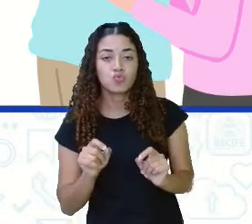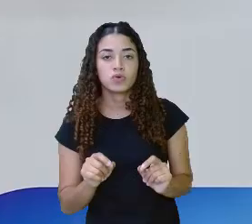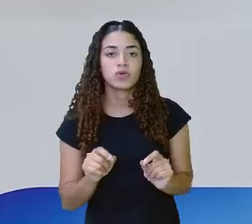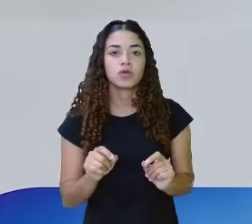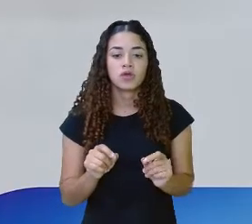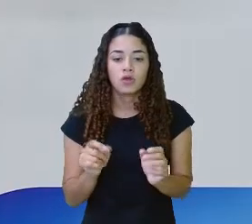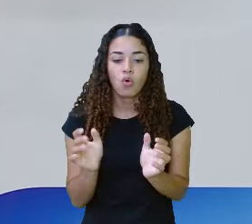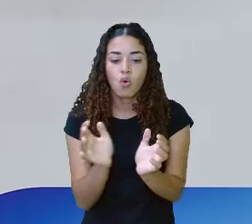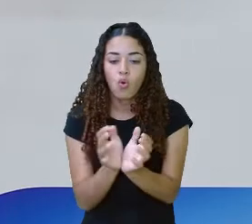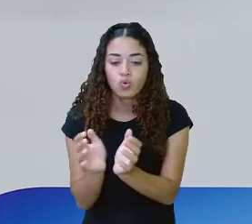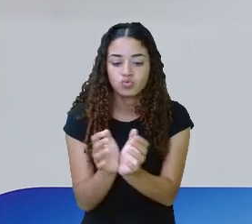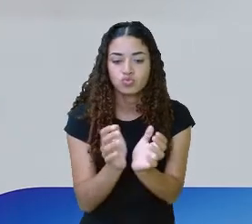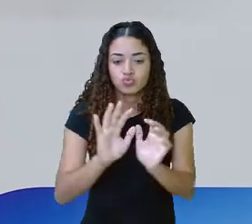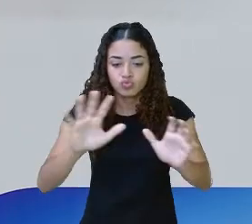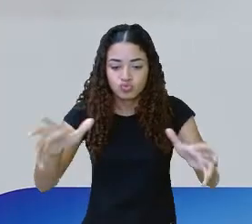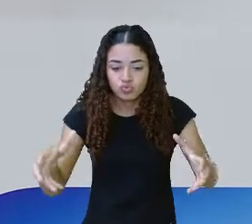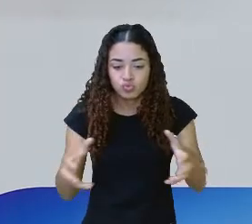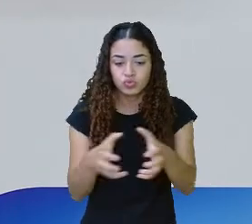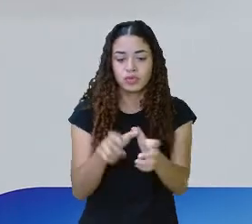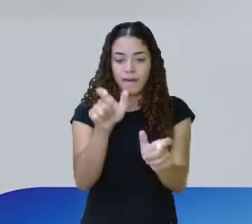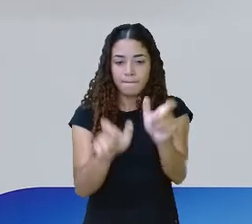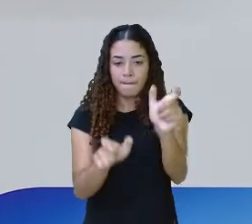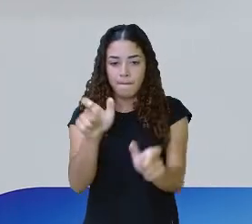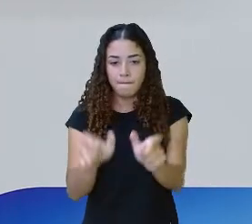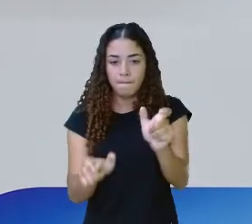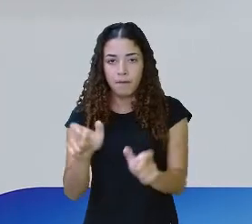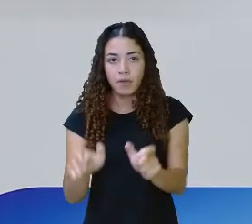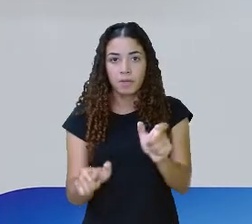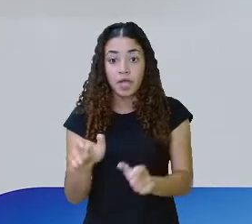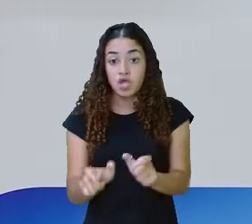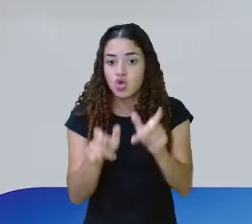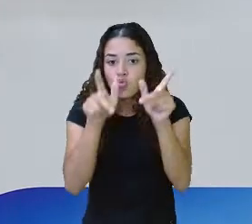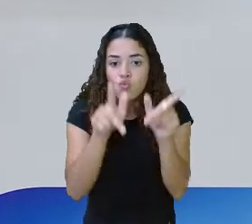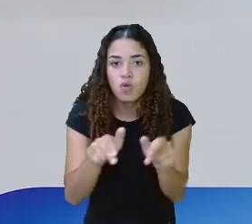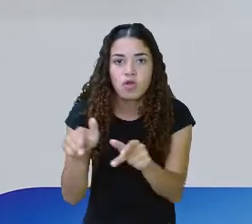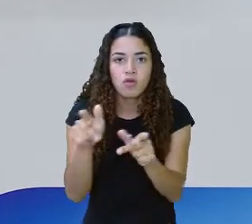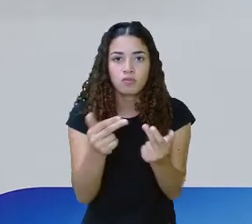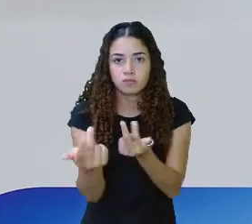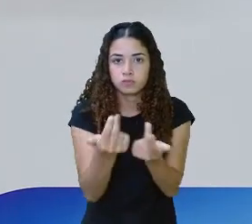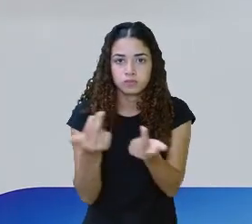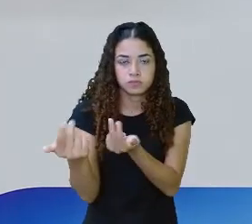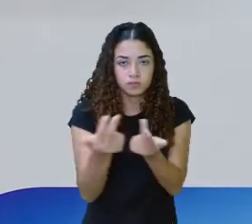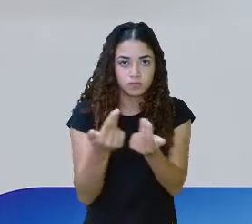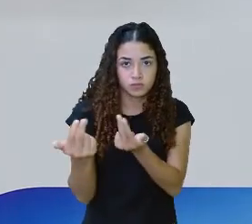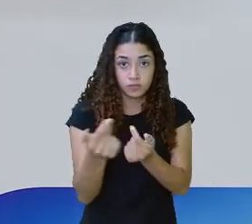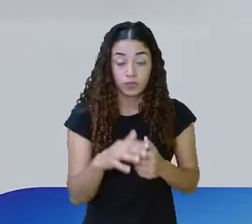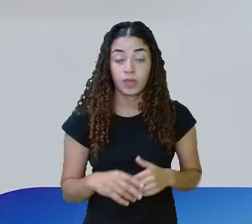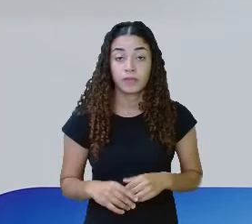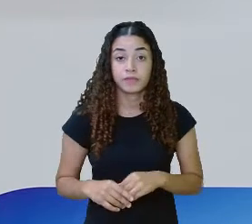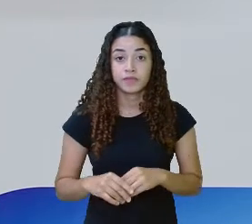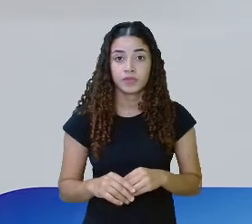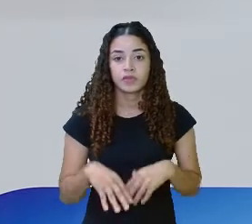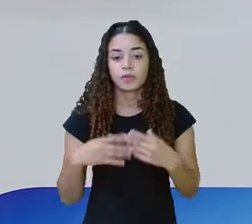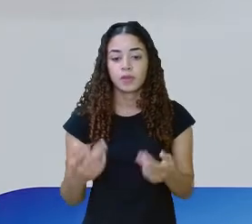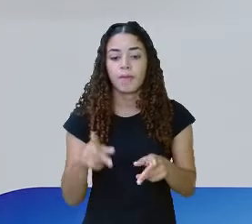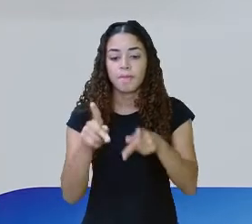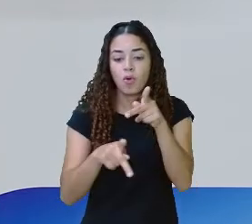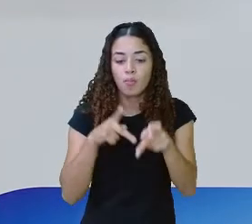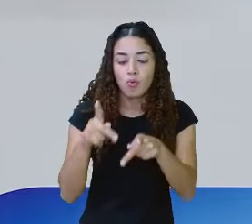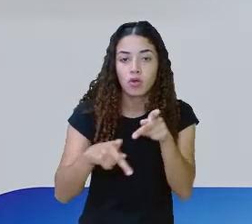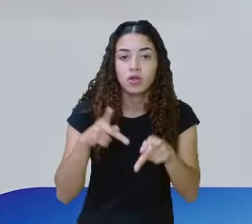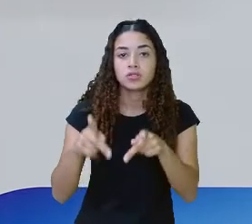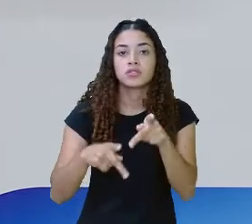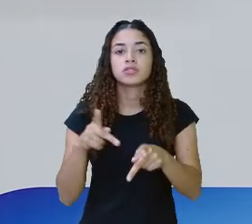aquele conjunto de indivíduos da mesma espécie. Então, cada vez que aquela população fosse,